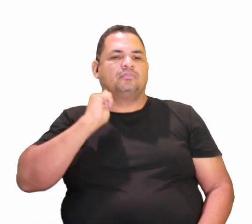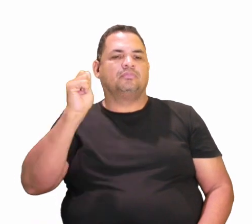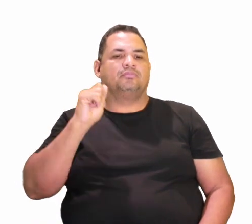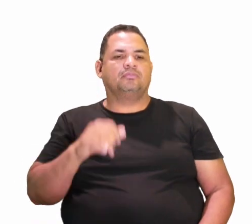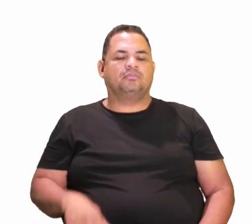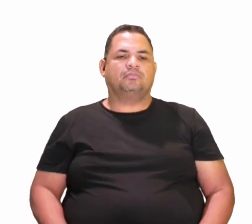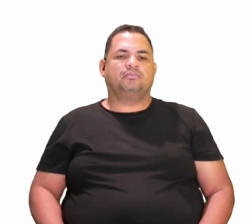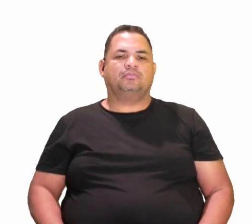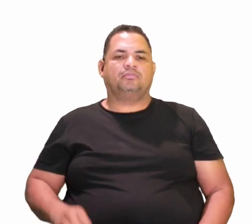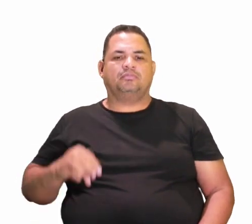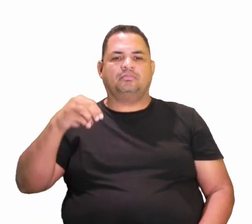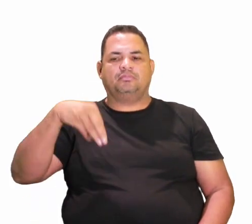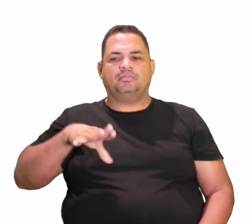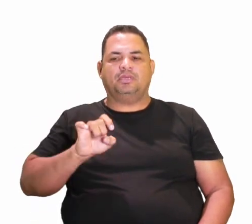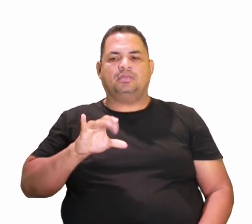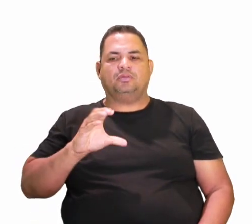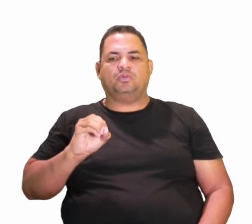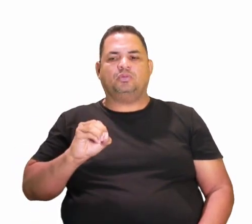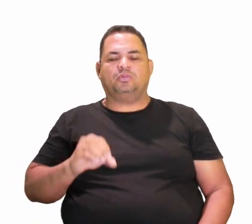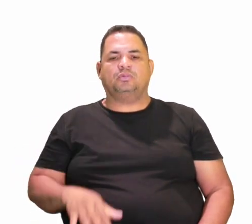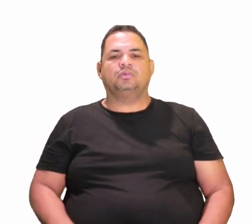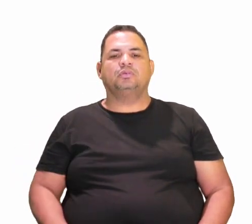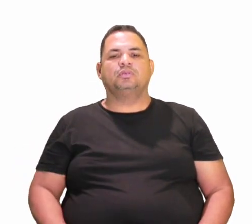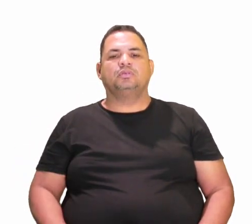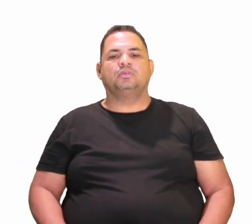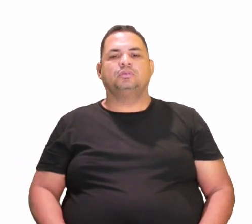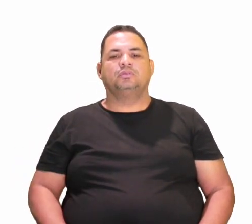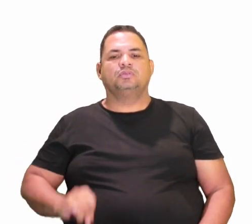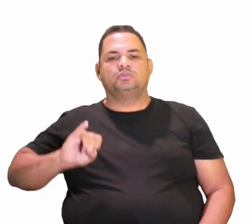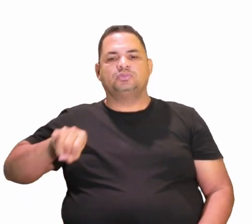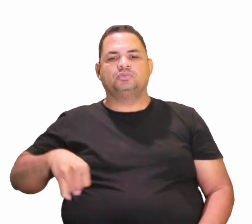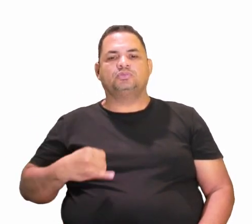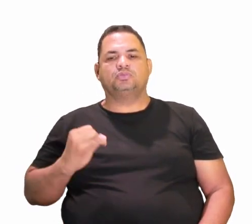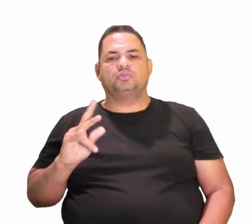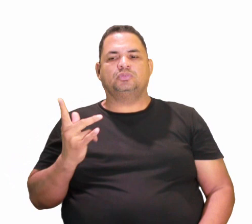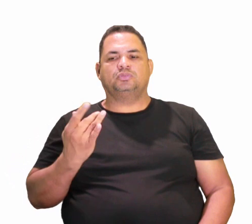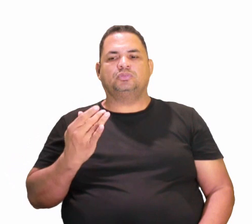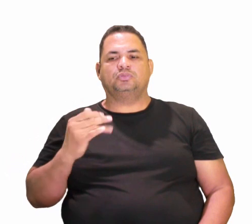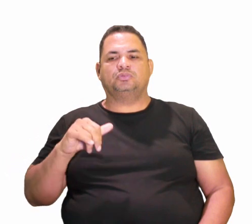April, May, June,